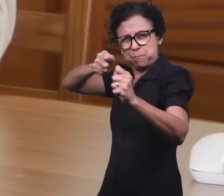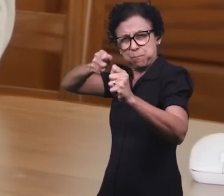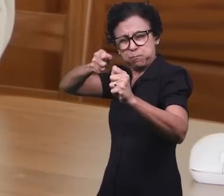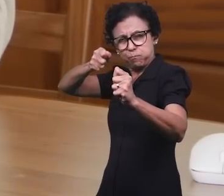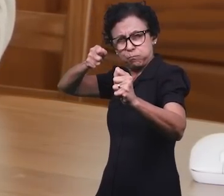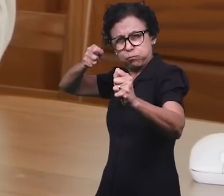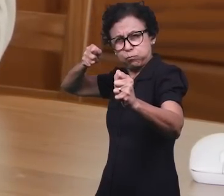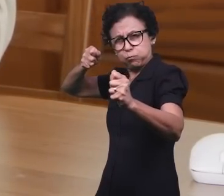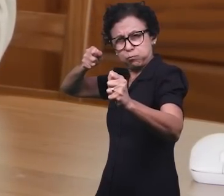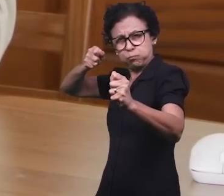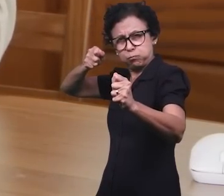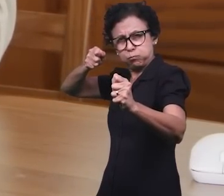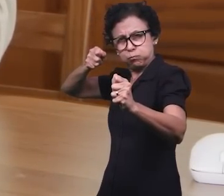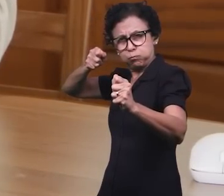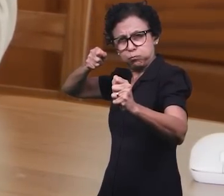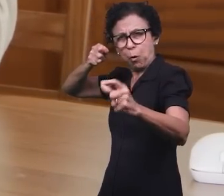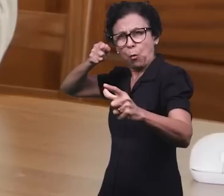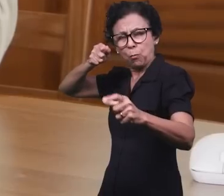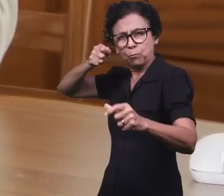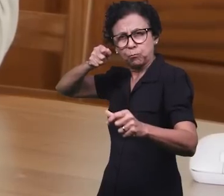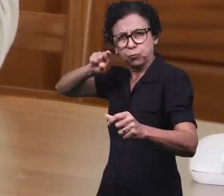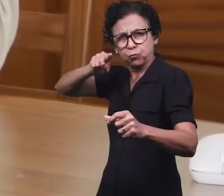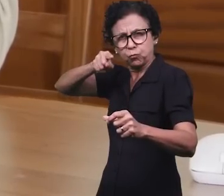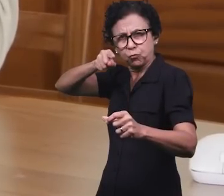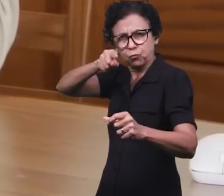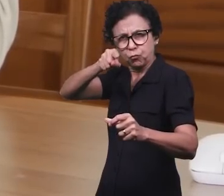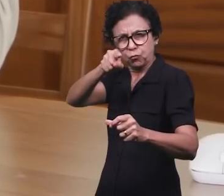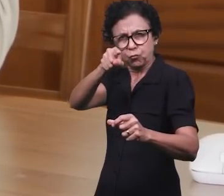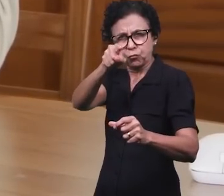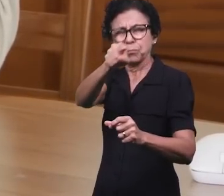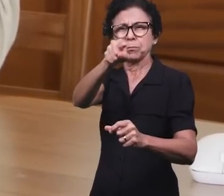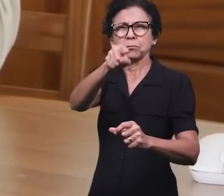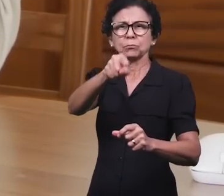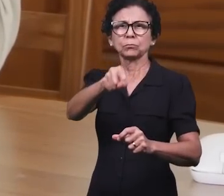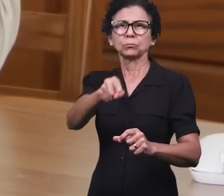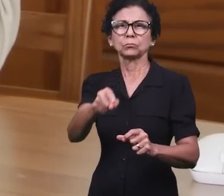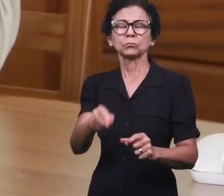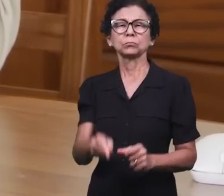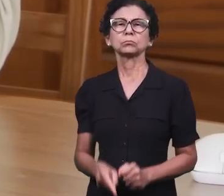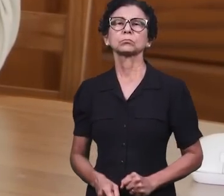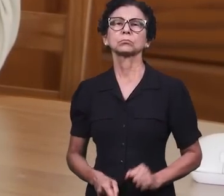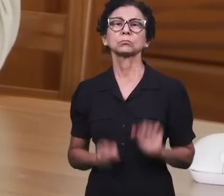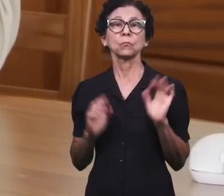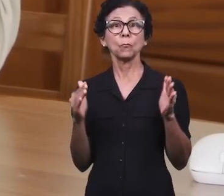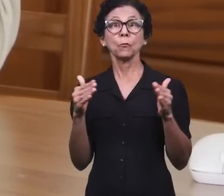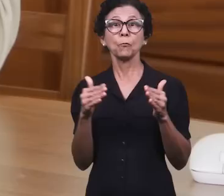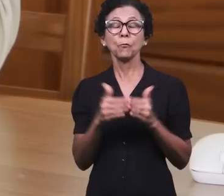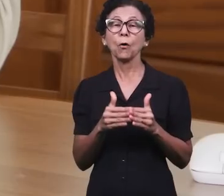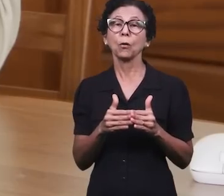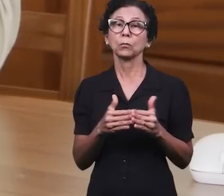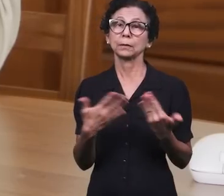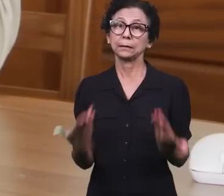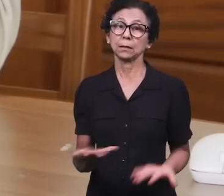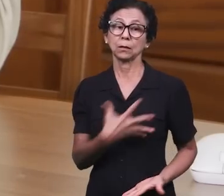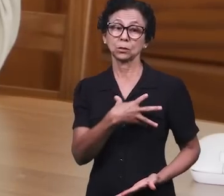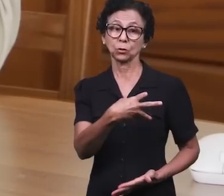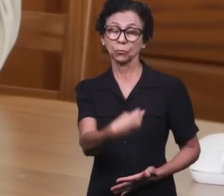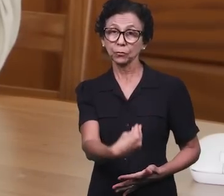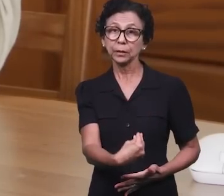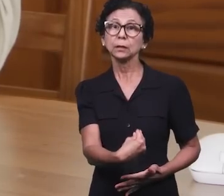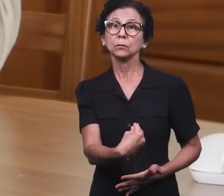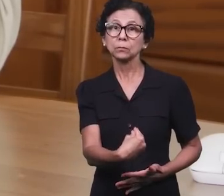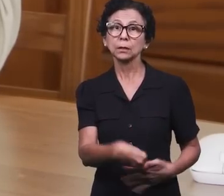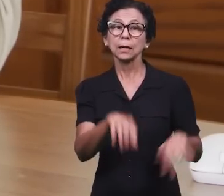tinham uma pontaria certeira com a flecha. Então você tem que saber para onde você está transmitindo a herança para o seu filho, para onde ele vai, para o caminho que